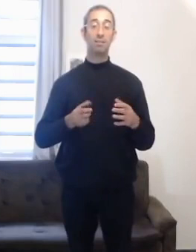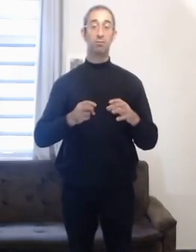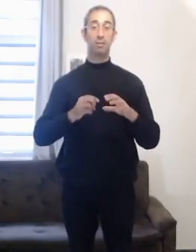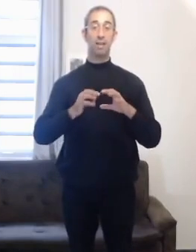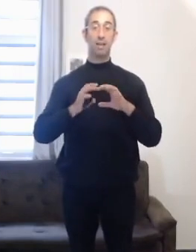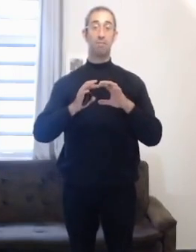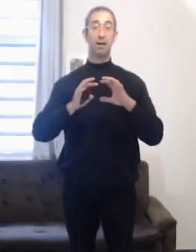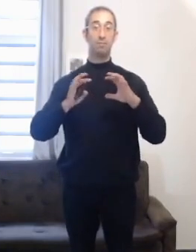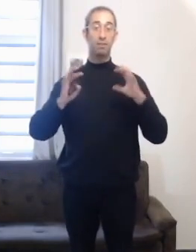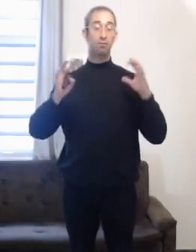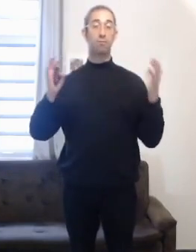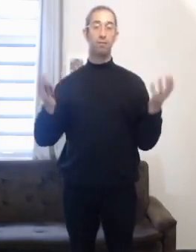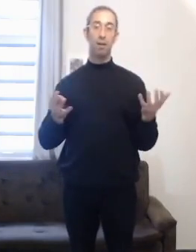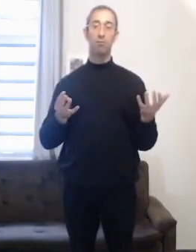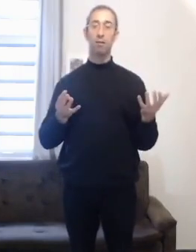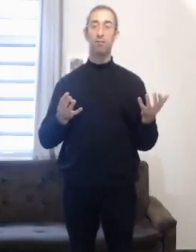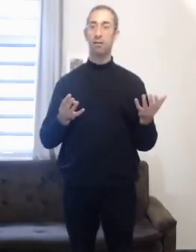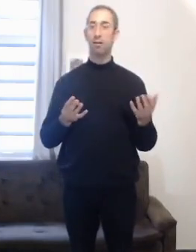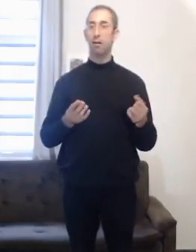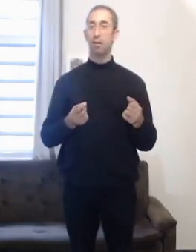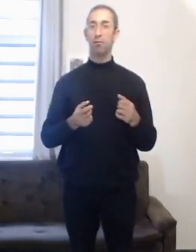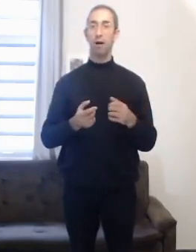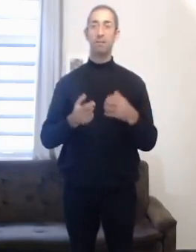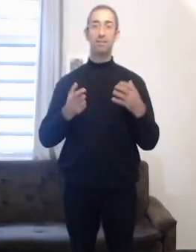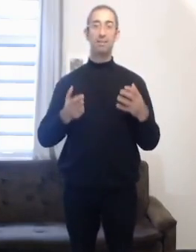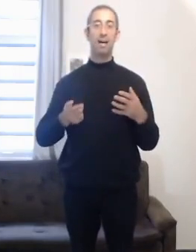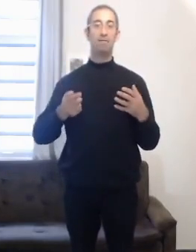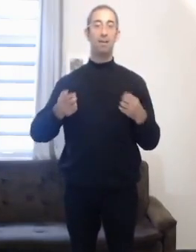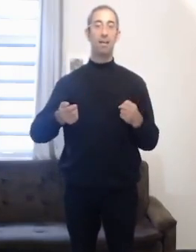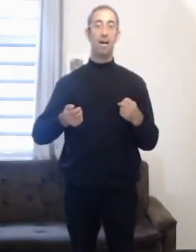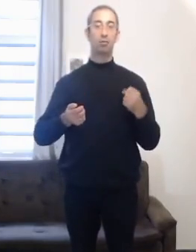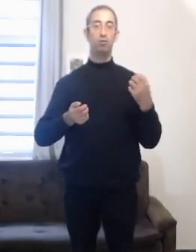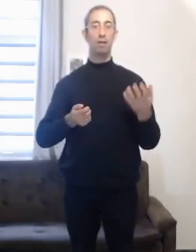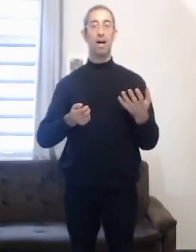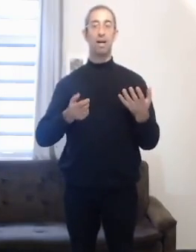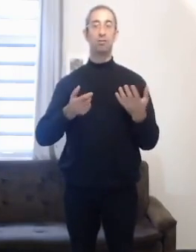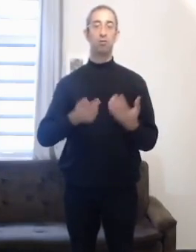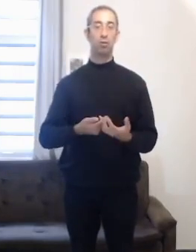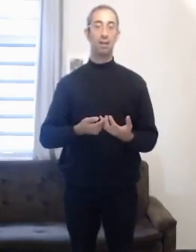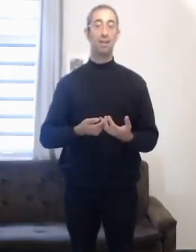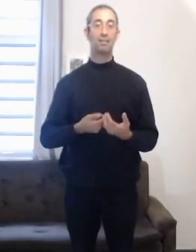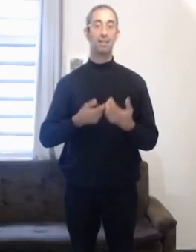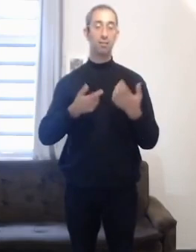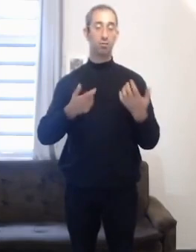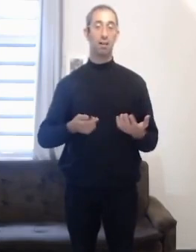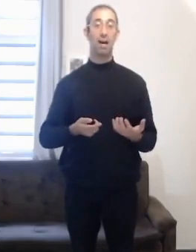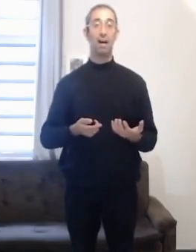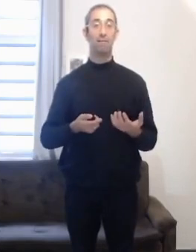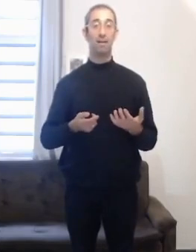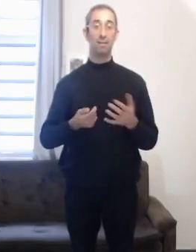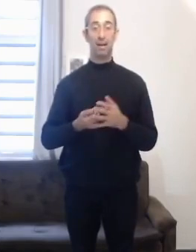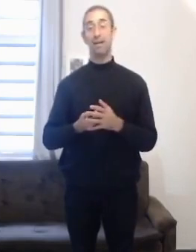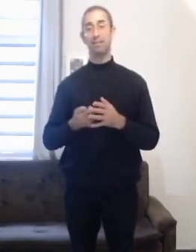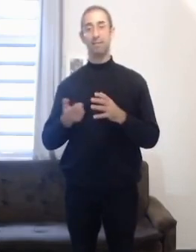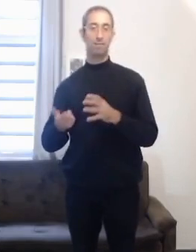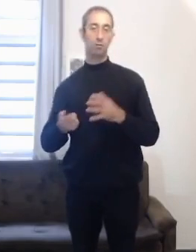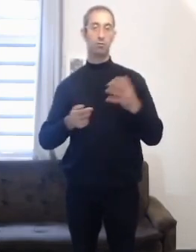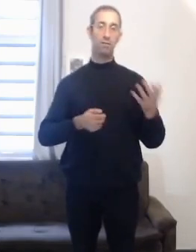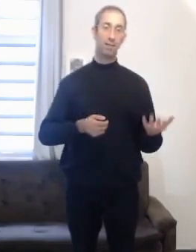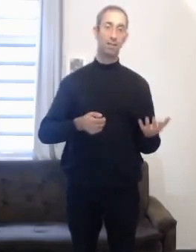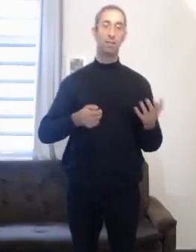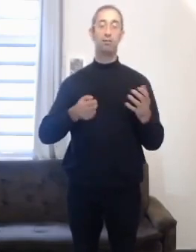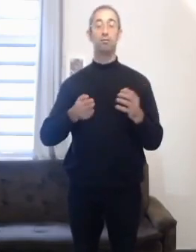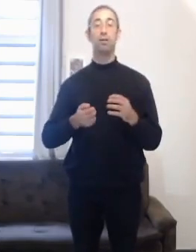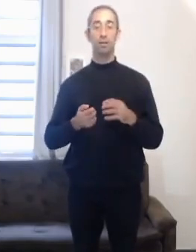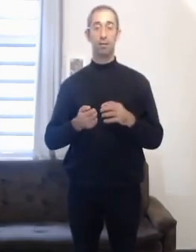de avaliação, que seria aquela parte mais do final, né? Vou apreciar, avaliar, julgar, escolher, selecionar, validar se é